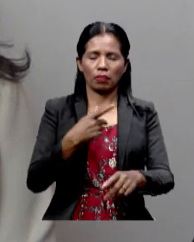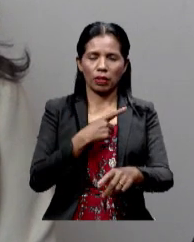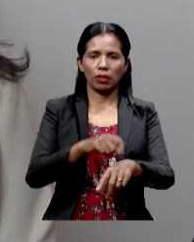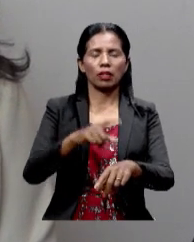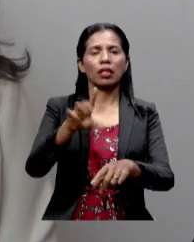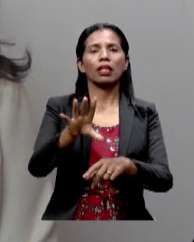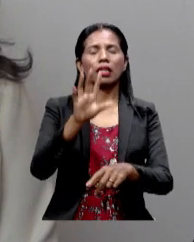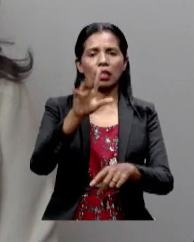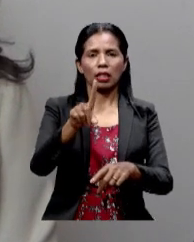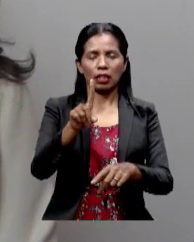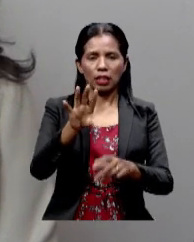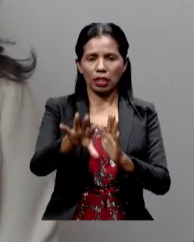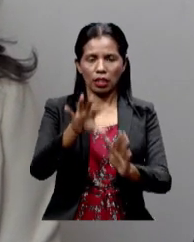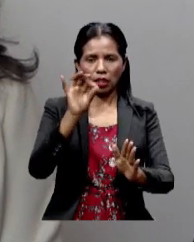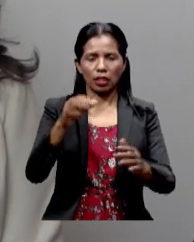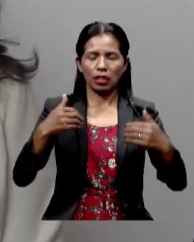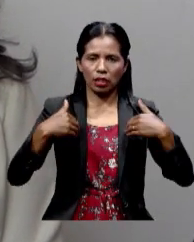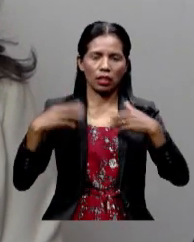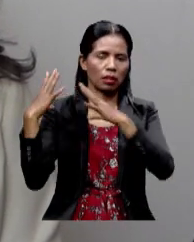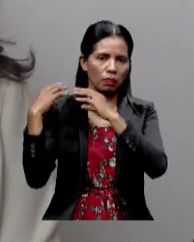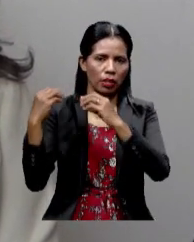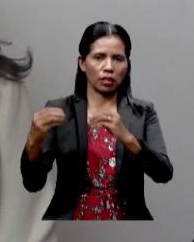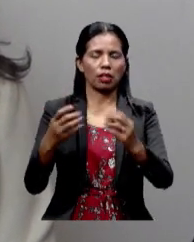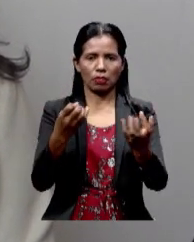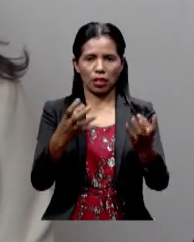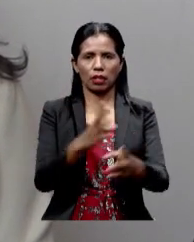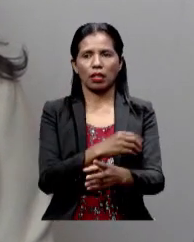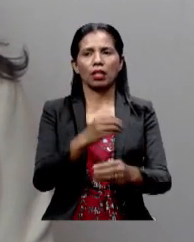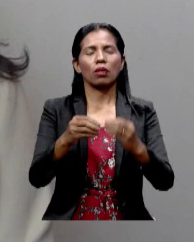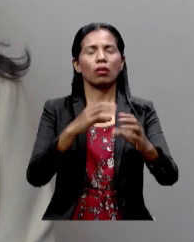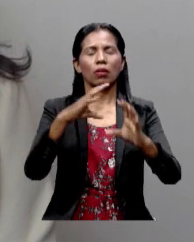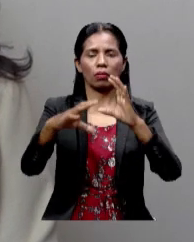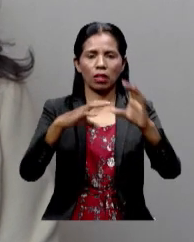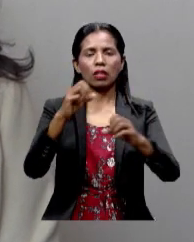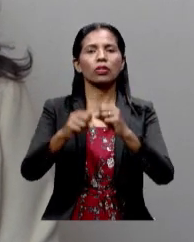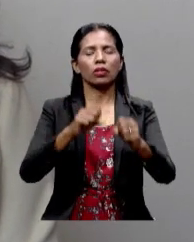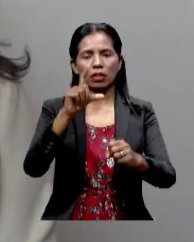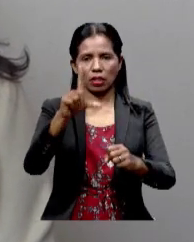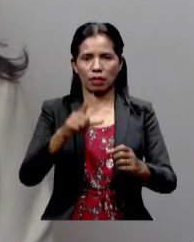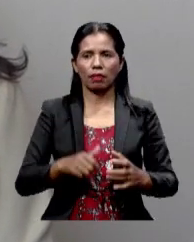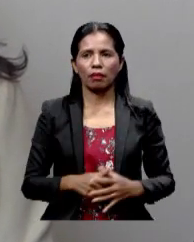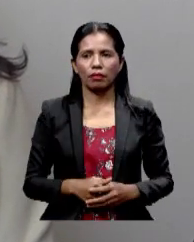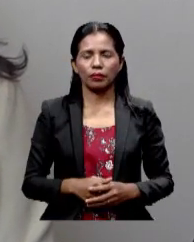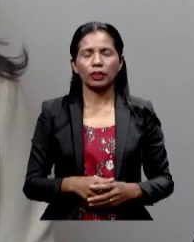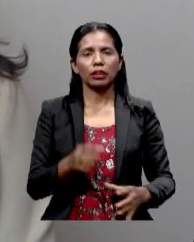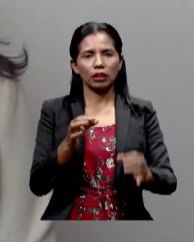tem ser expert ia experiência na ton ia área comunicação social nebe se